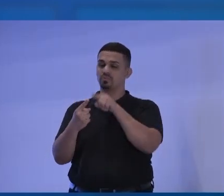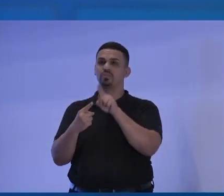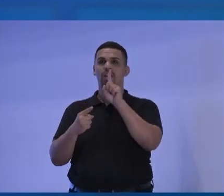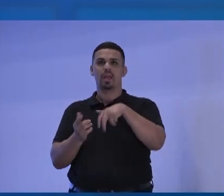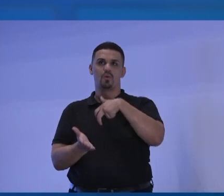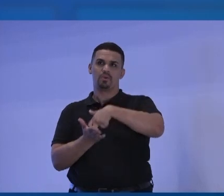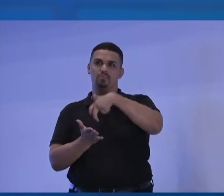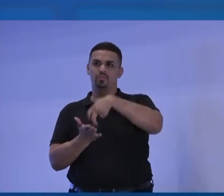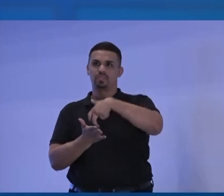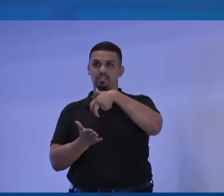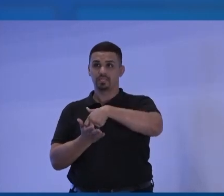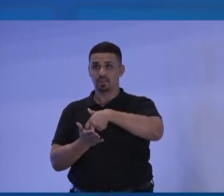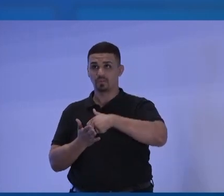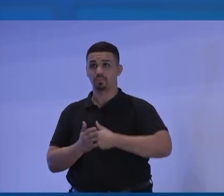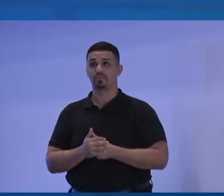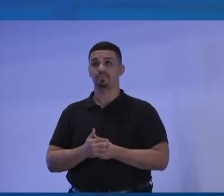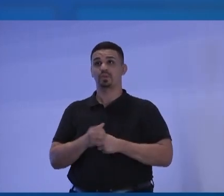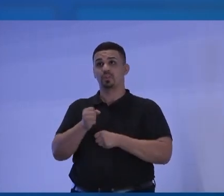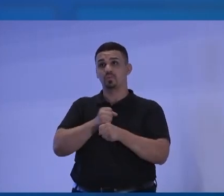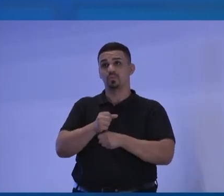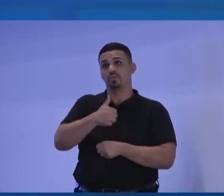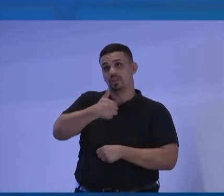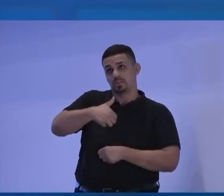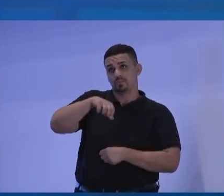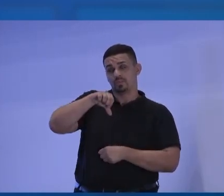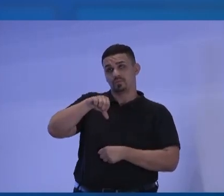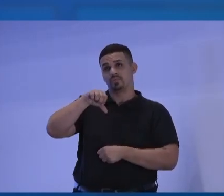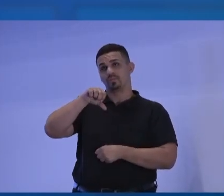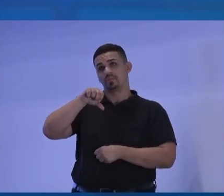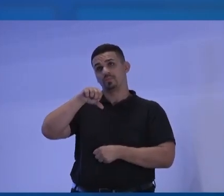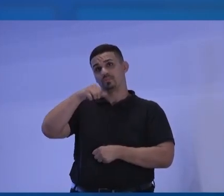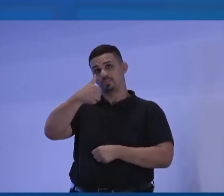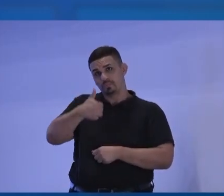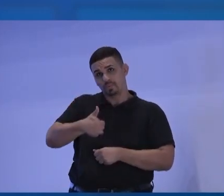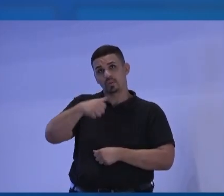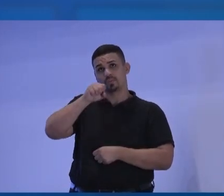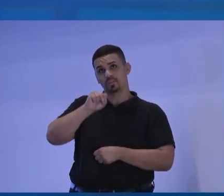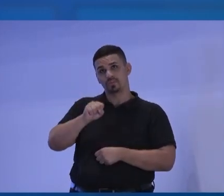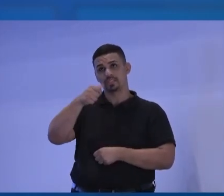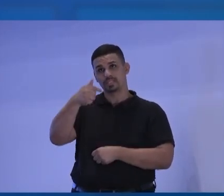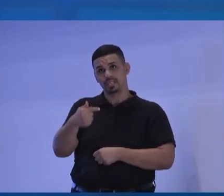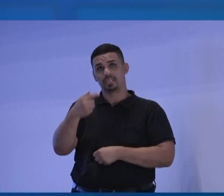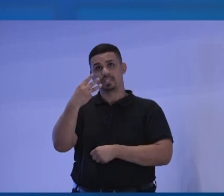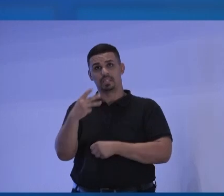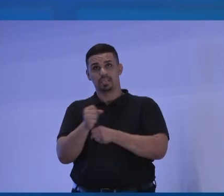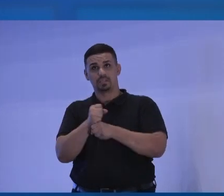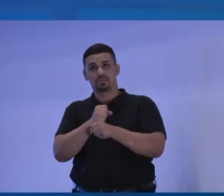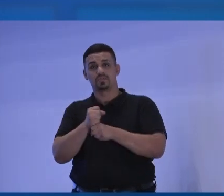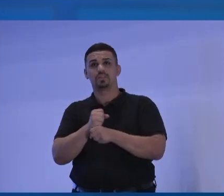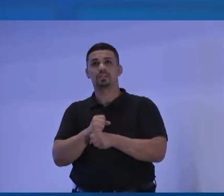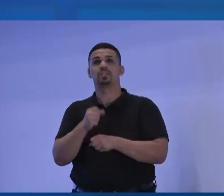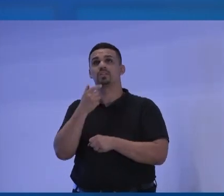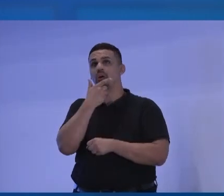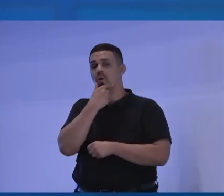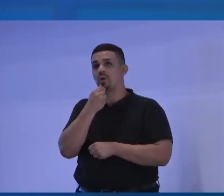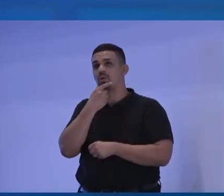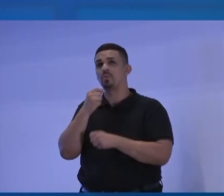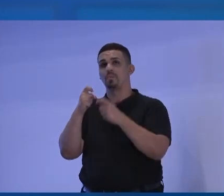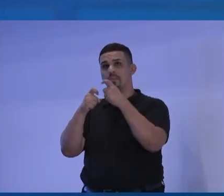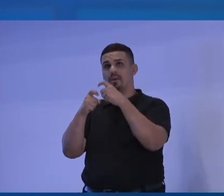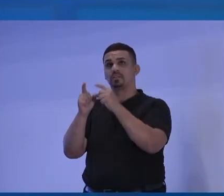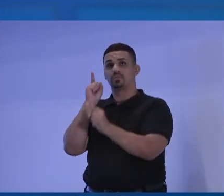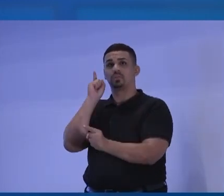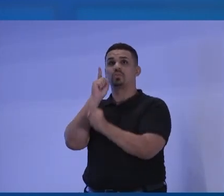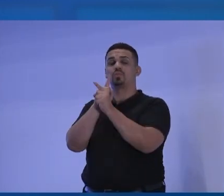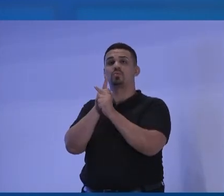punição. Até que, em 1873, esse médico norueguês, o Gerhard Hansen, identificou na secreção